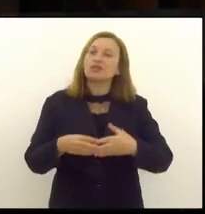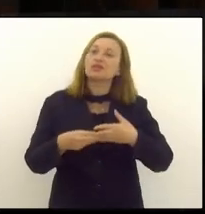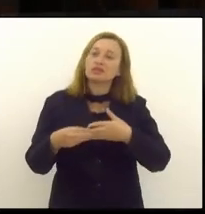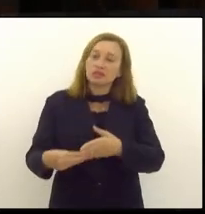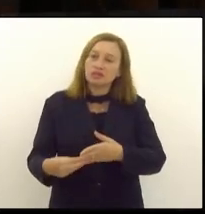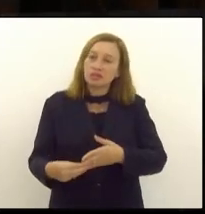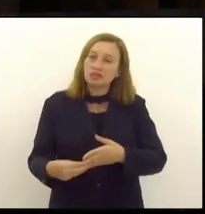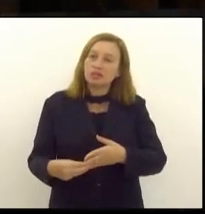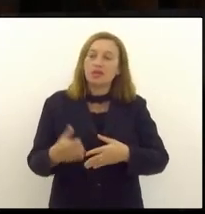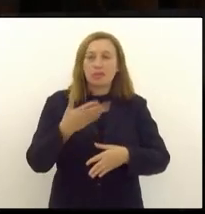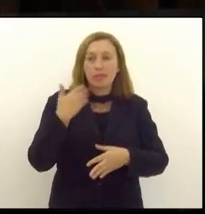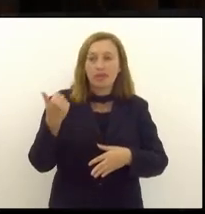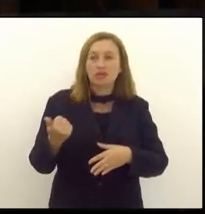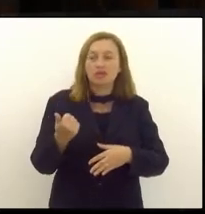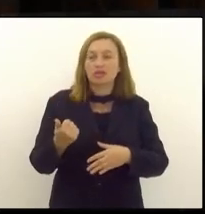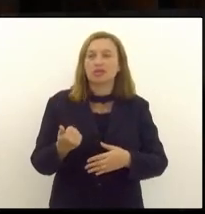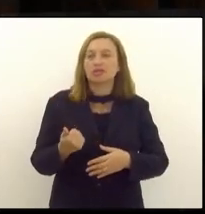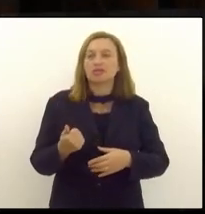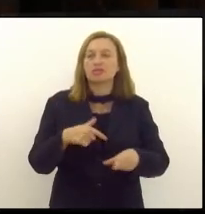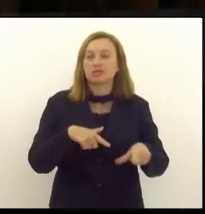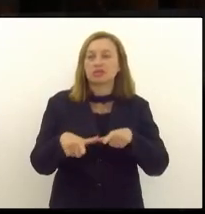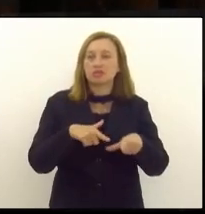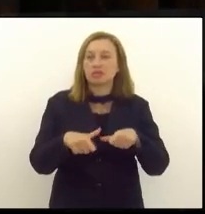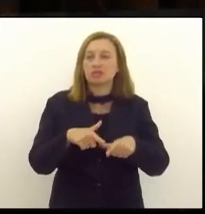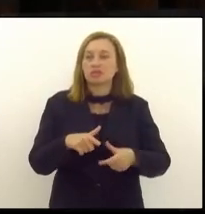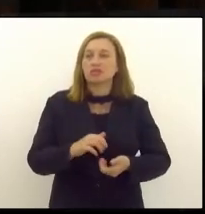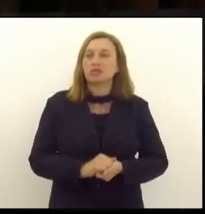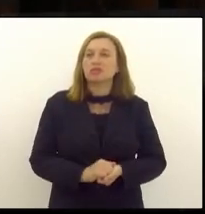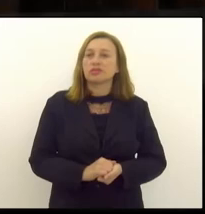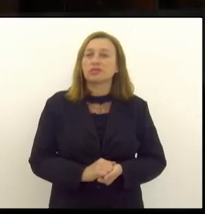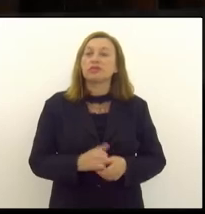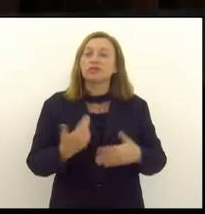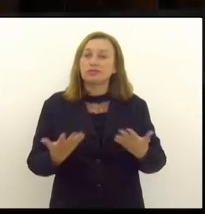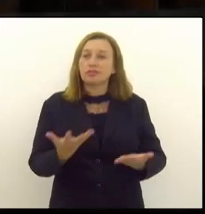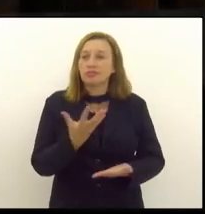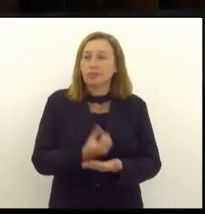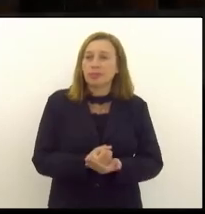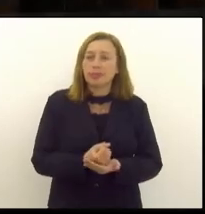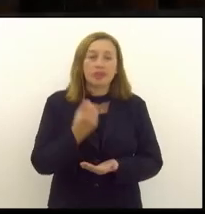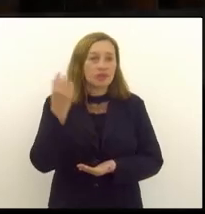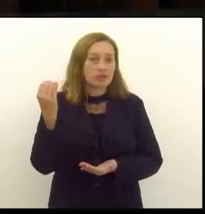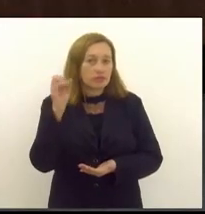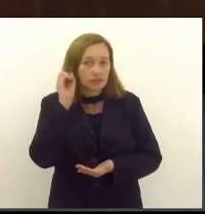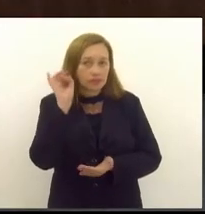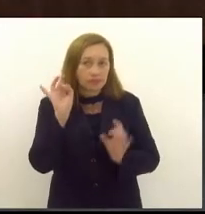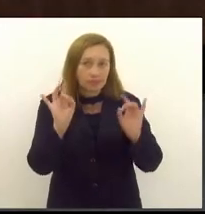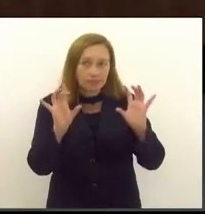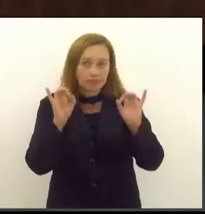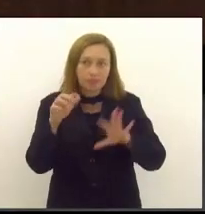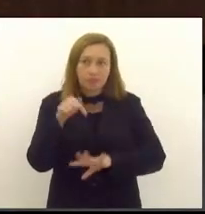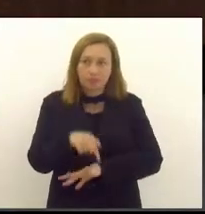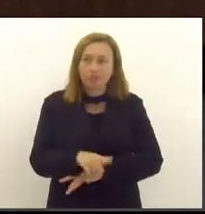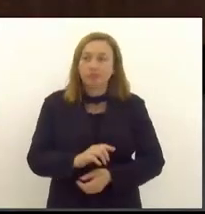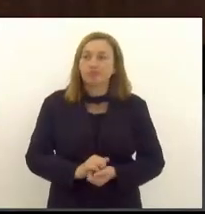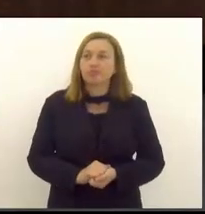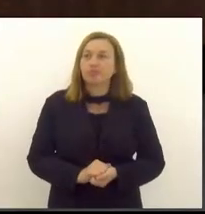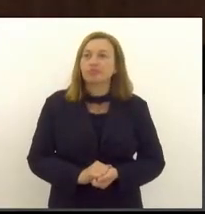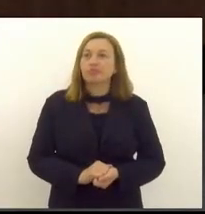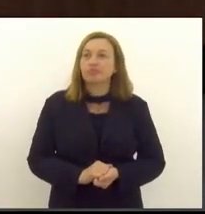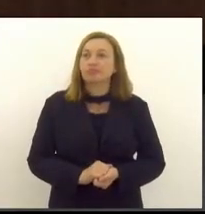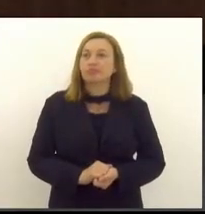e para uma melhoria das condições dos trabalhadores e das trabalhadoras. Então, um registro muito especial aqui a essa